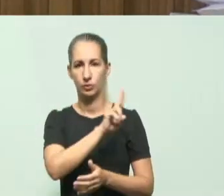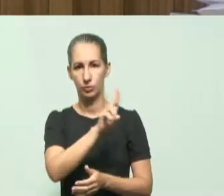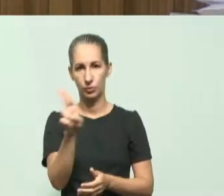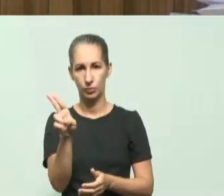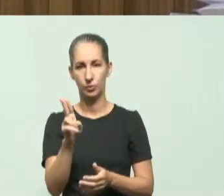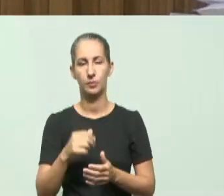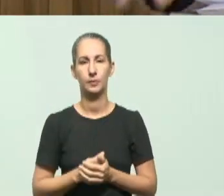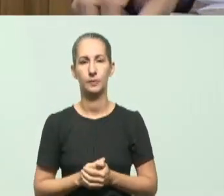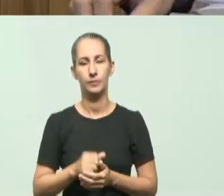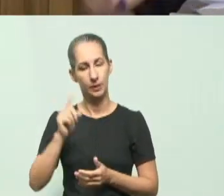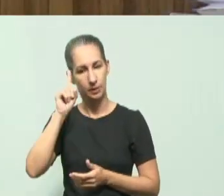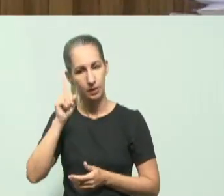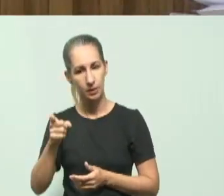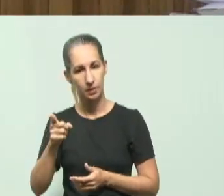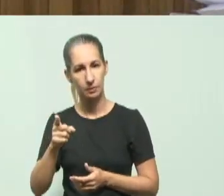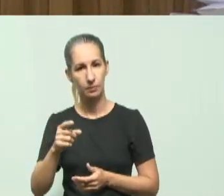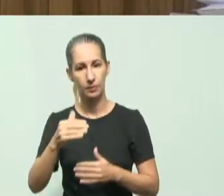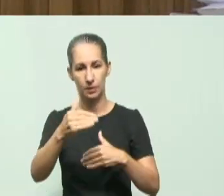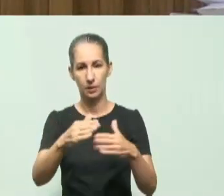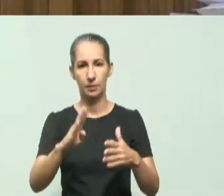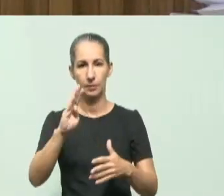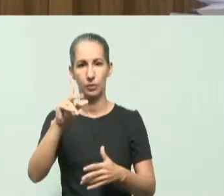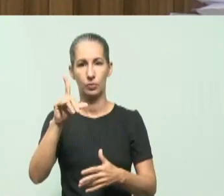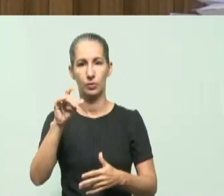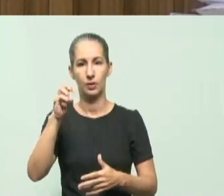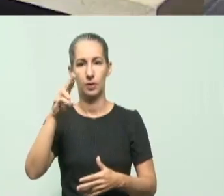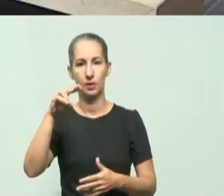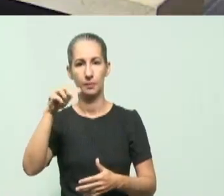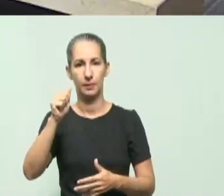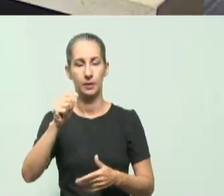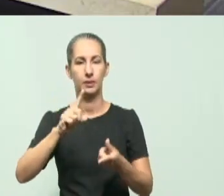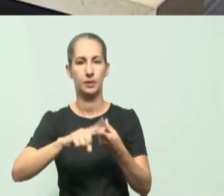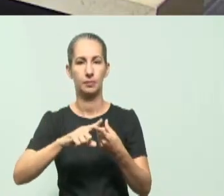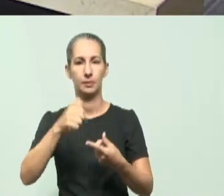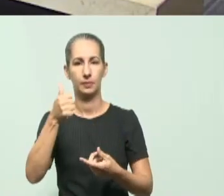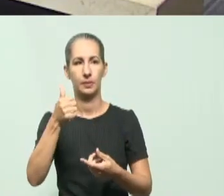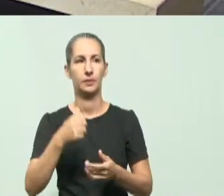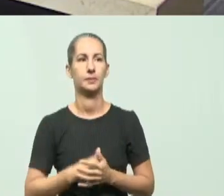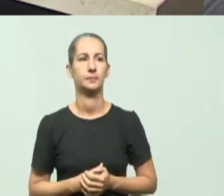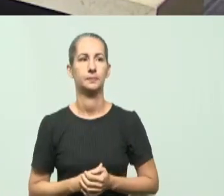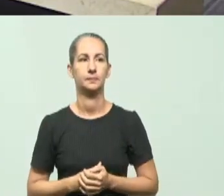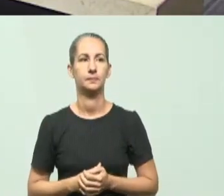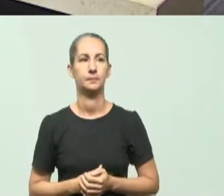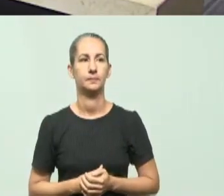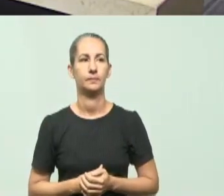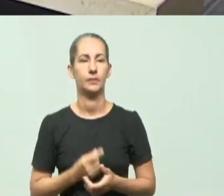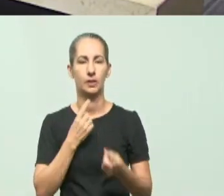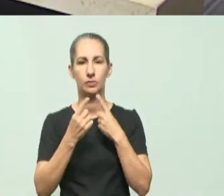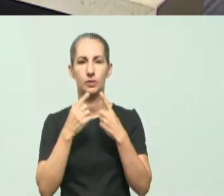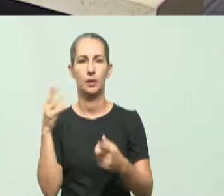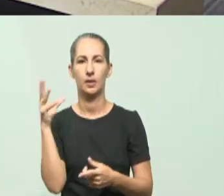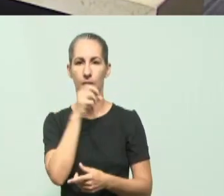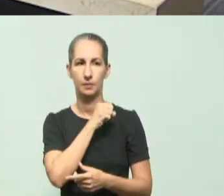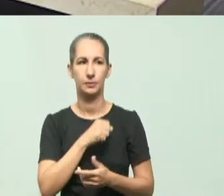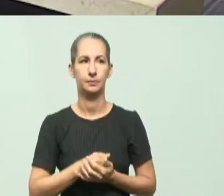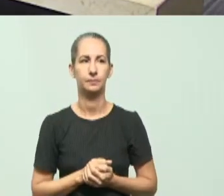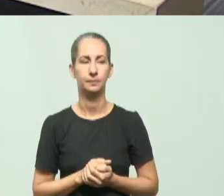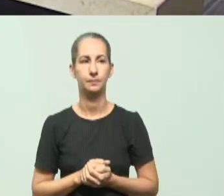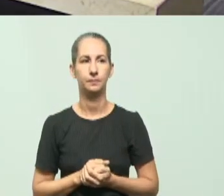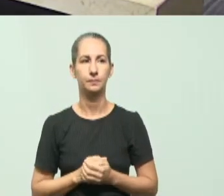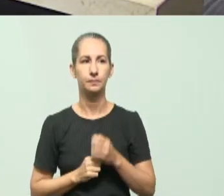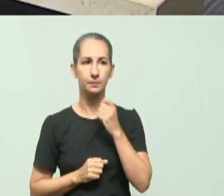e determinação do Largo Beco da Lama. Também em primeira discussão. Para discutir rapidamente. Para discutir,